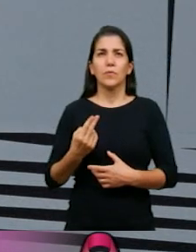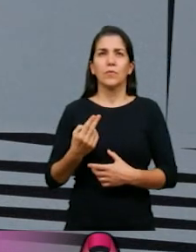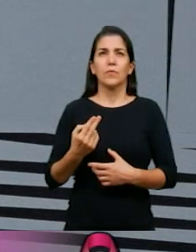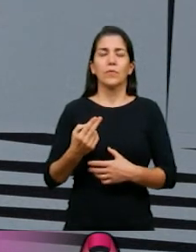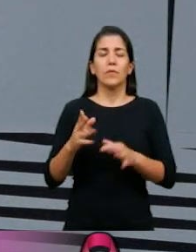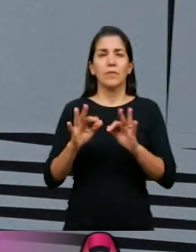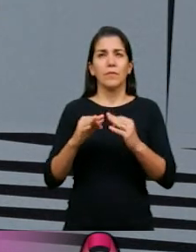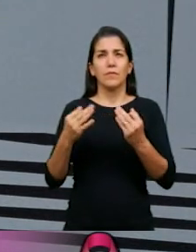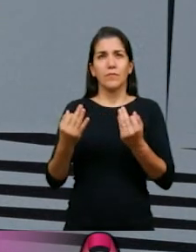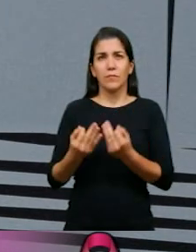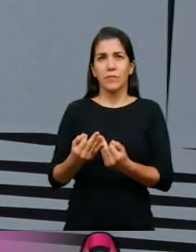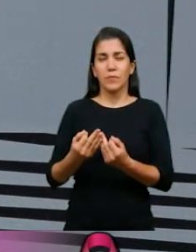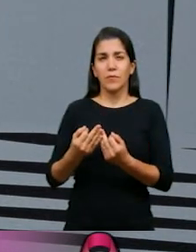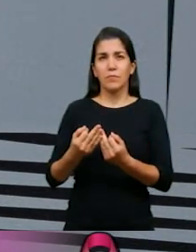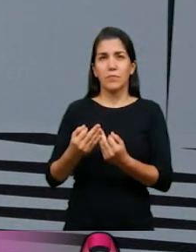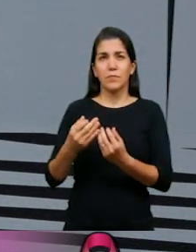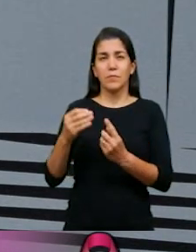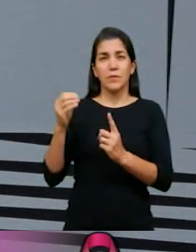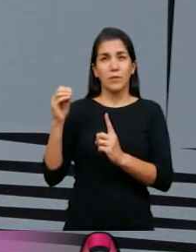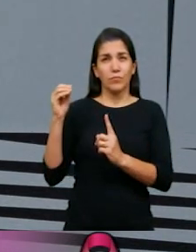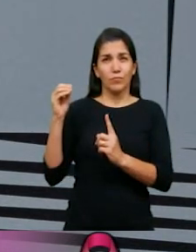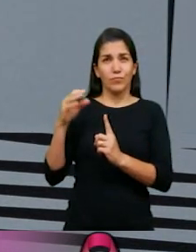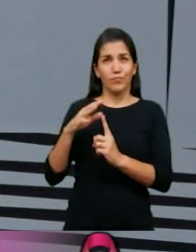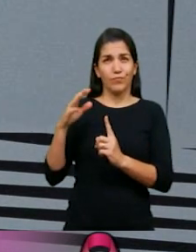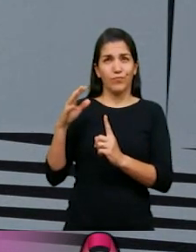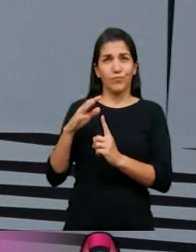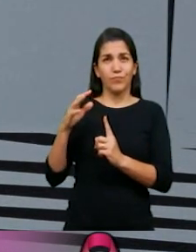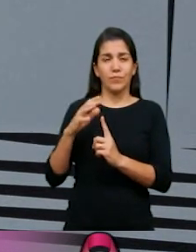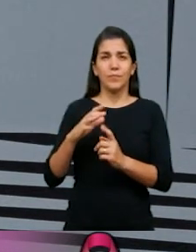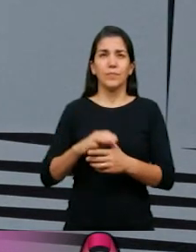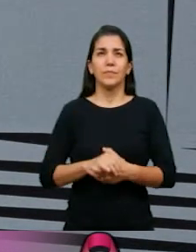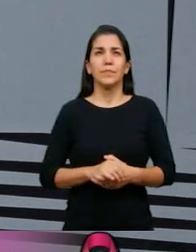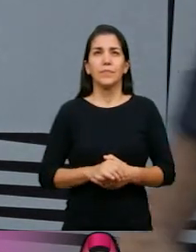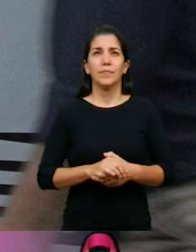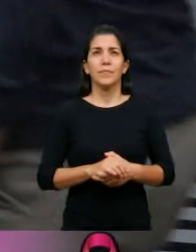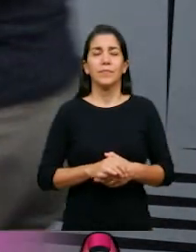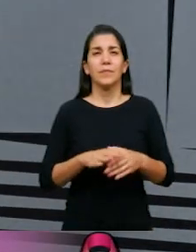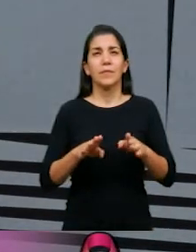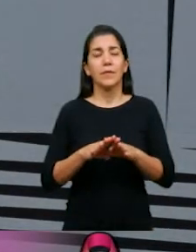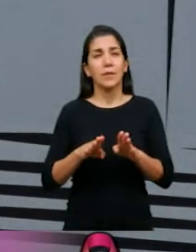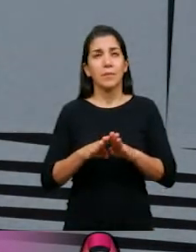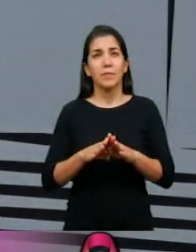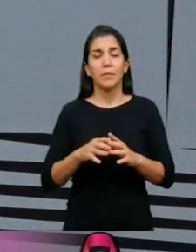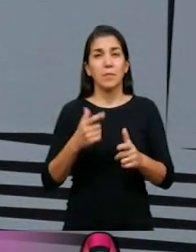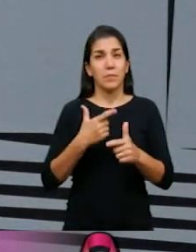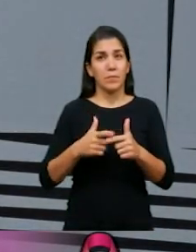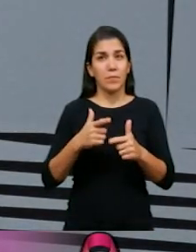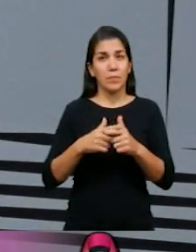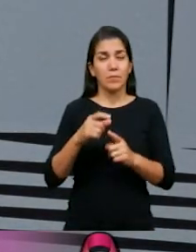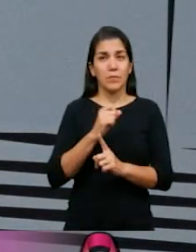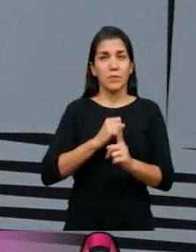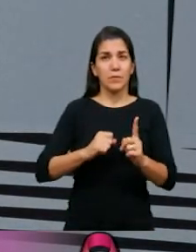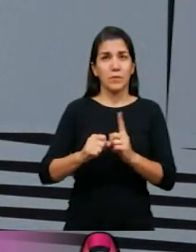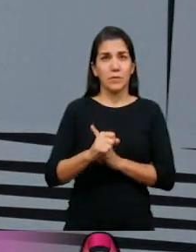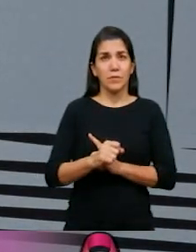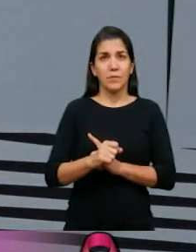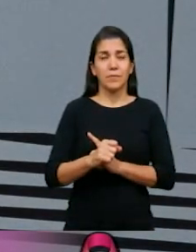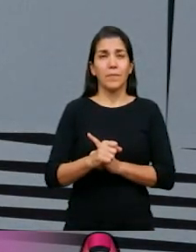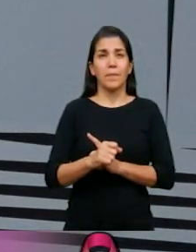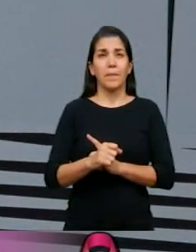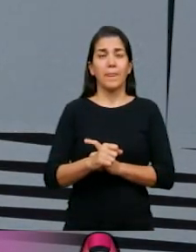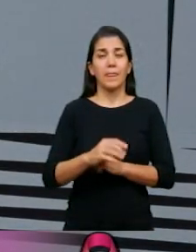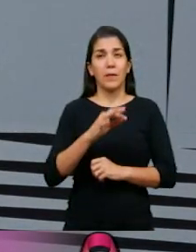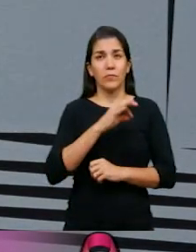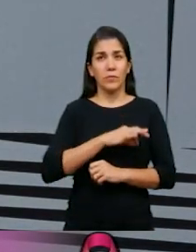para as atividades da vida diária, em situação de vulnerabilidade e risco social, com renda mensal de até